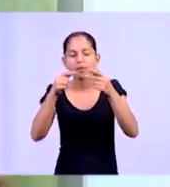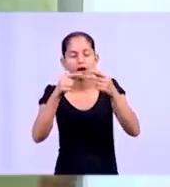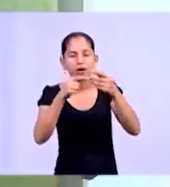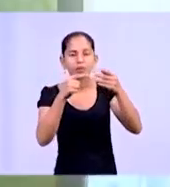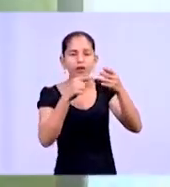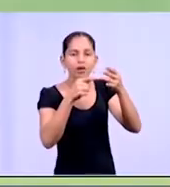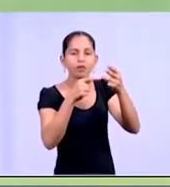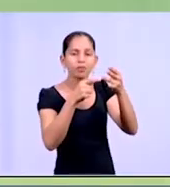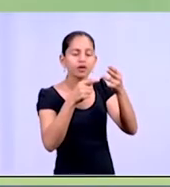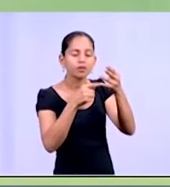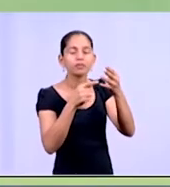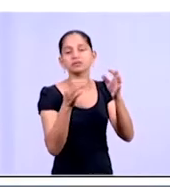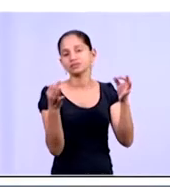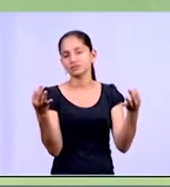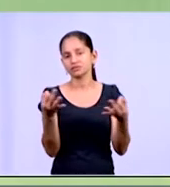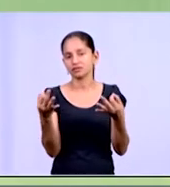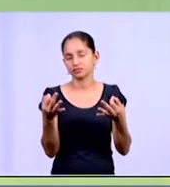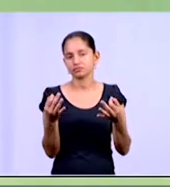de um computador.